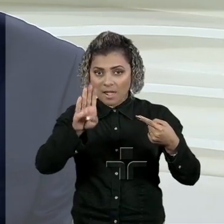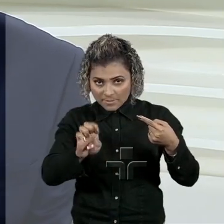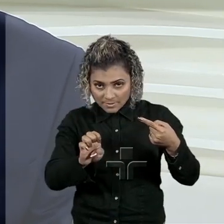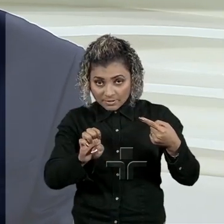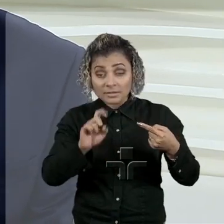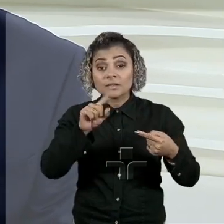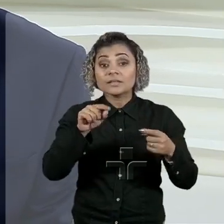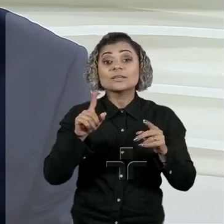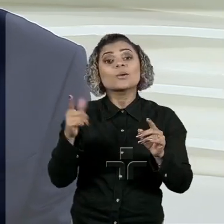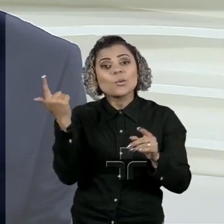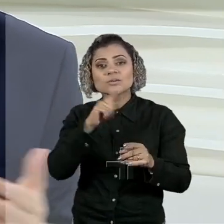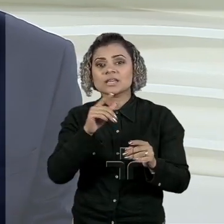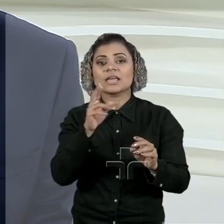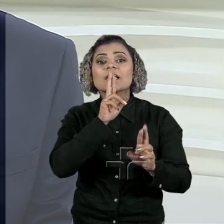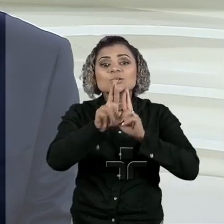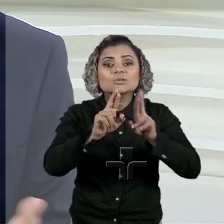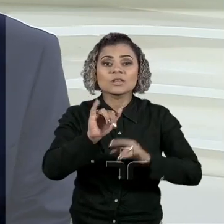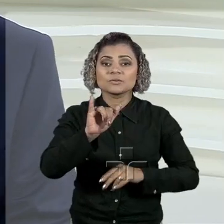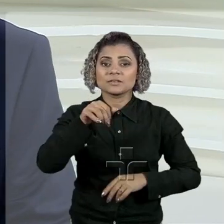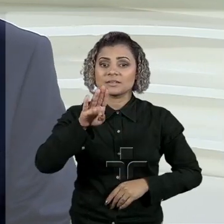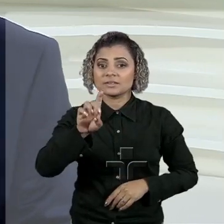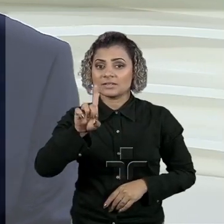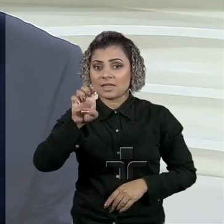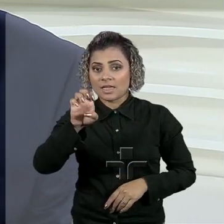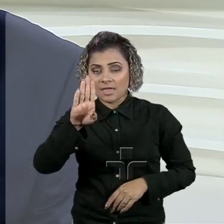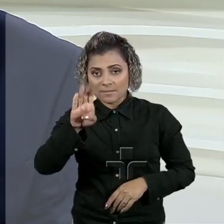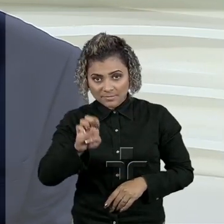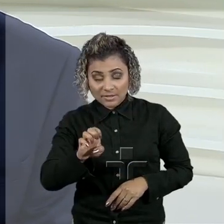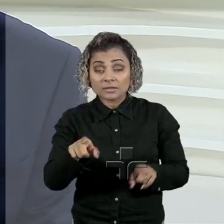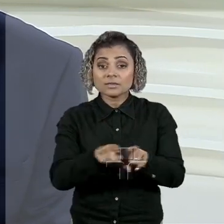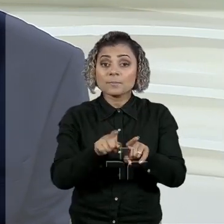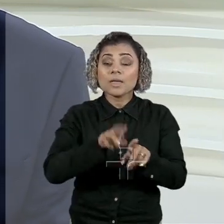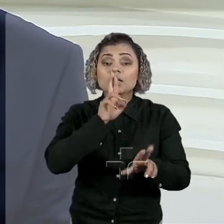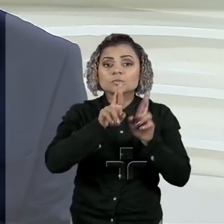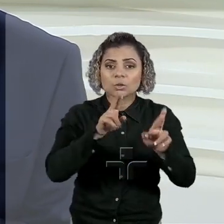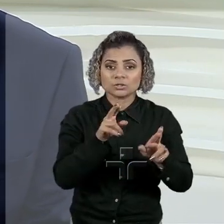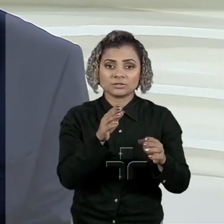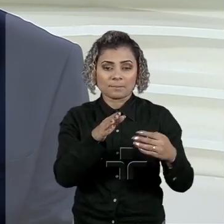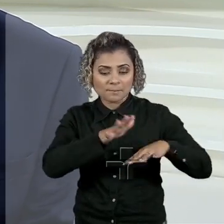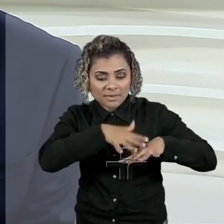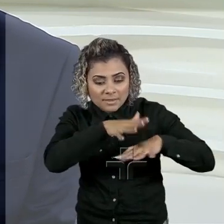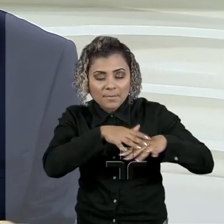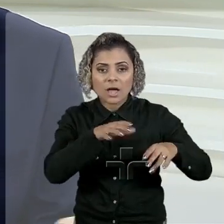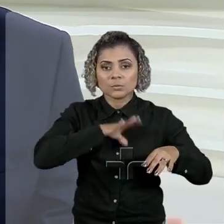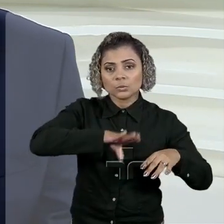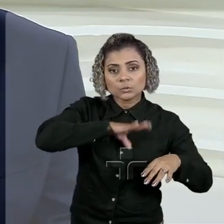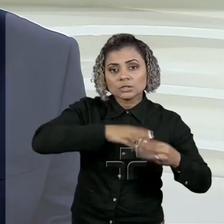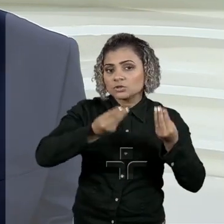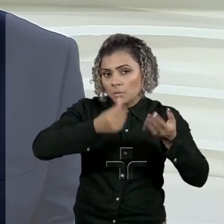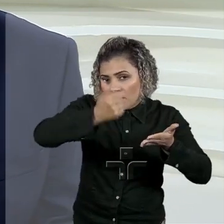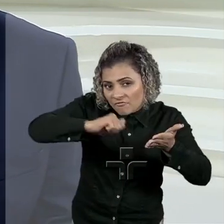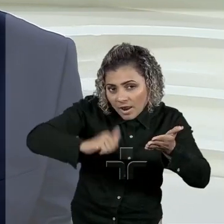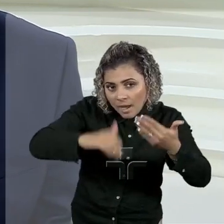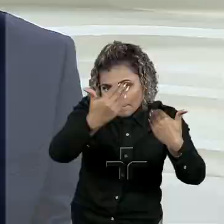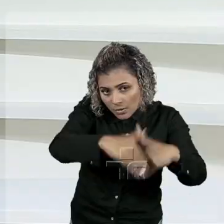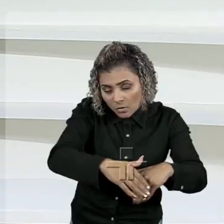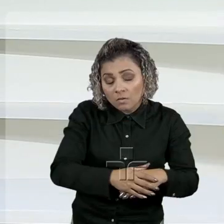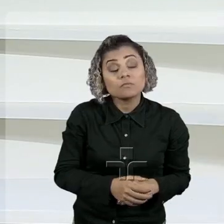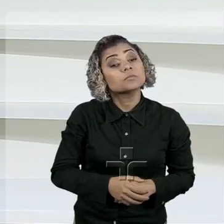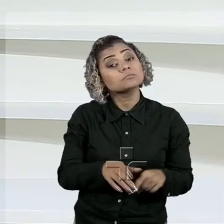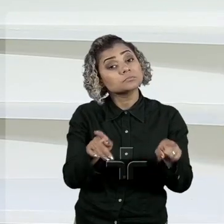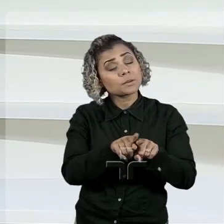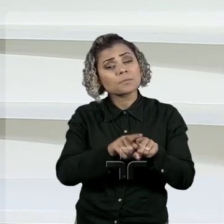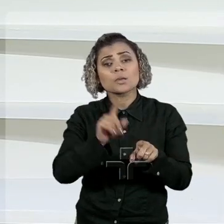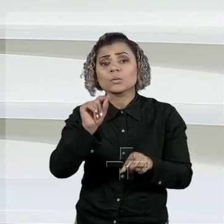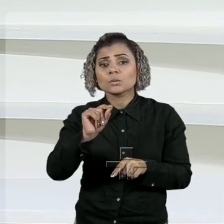o IDEB, ou seja, a avaliação de português e matemática que nós temos no Brasil, ela é muito importante, especialmente pela série histórica. Acho que em